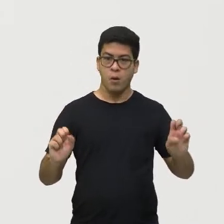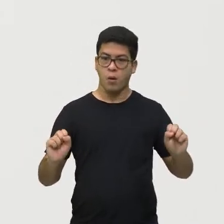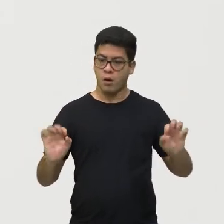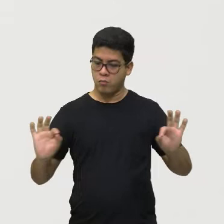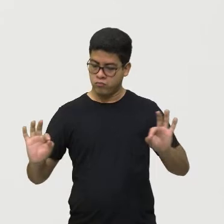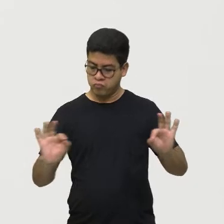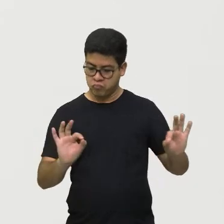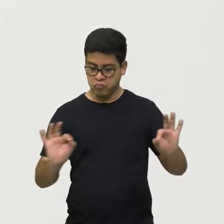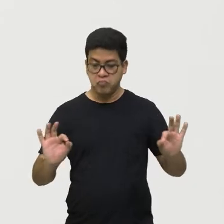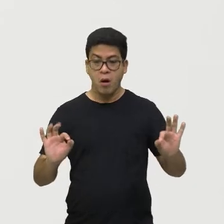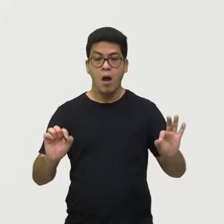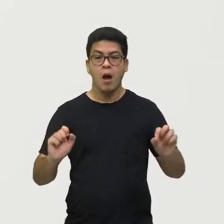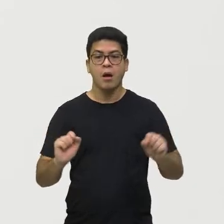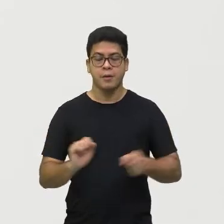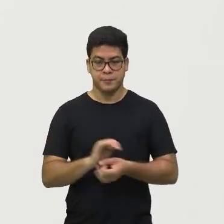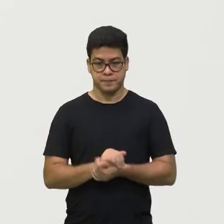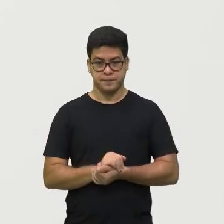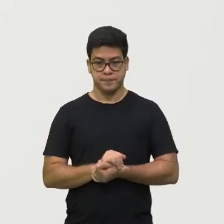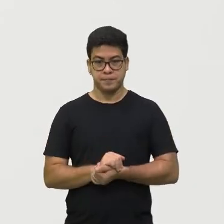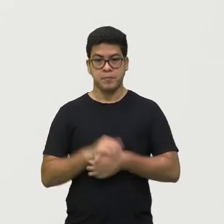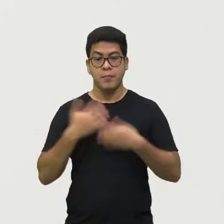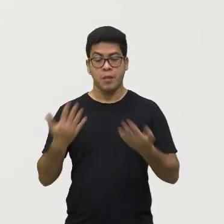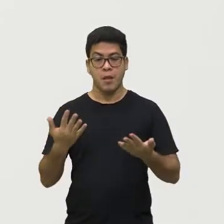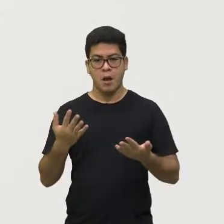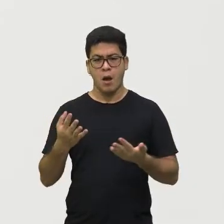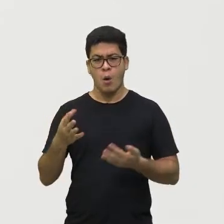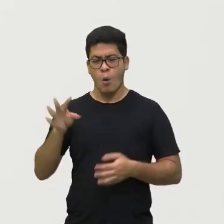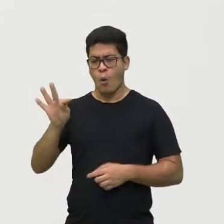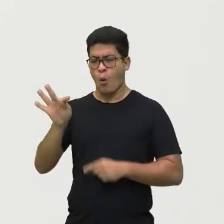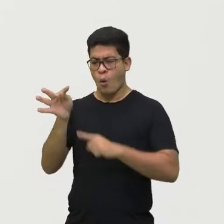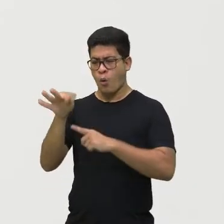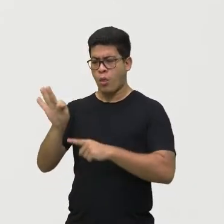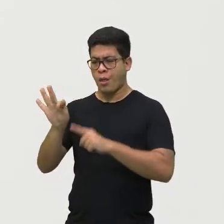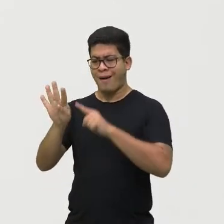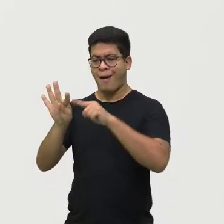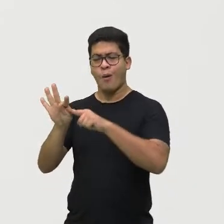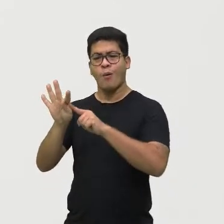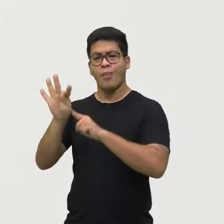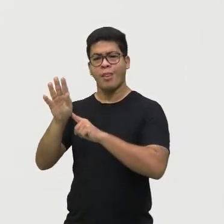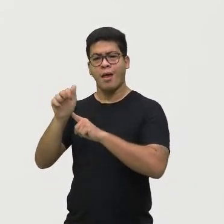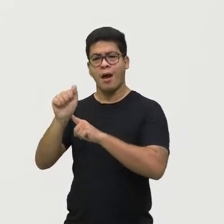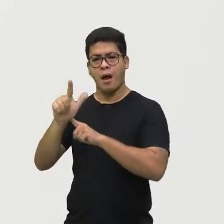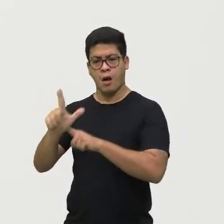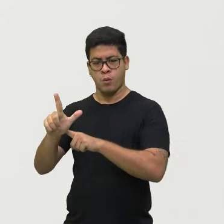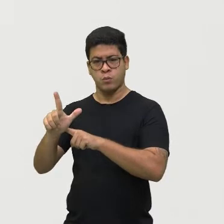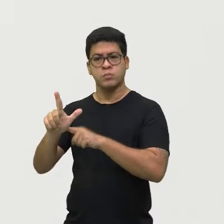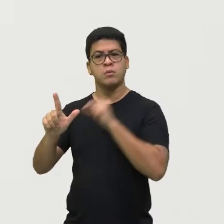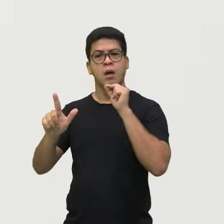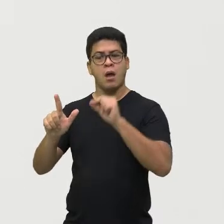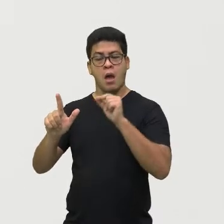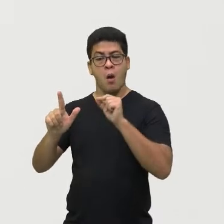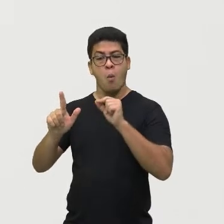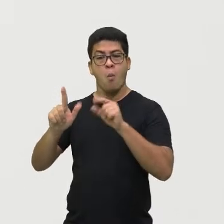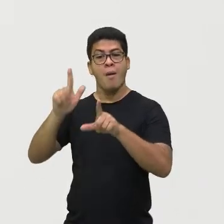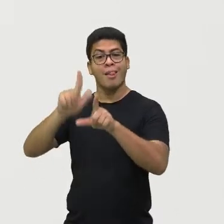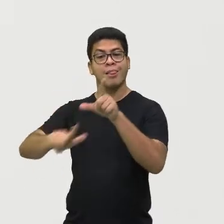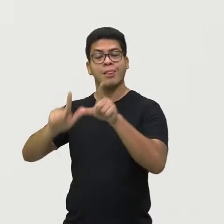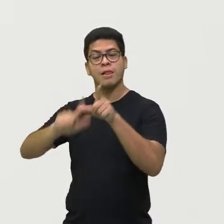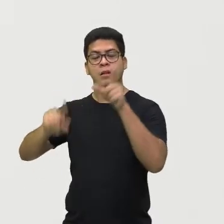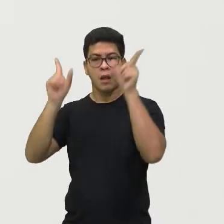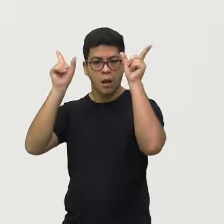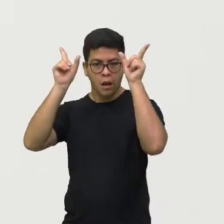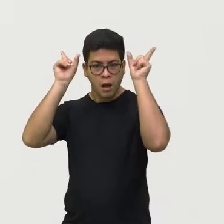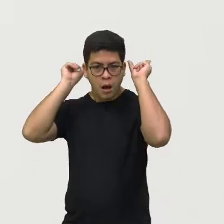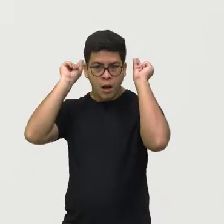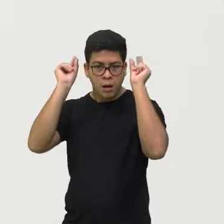movimentou. Nessa equação, essa letra grega aqui, que é o tau, simboliza o trabalho da força elétrica, que é